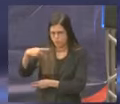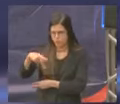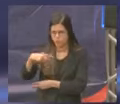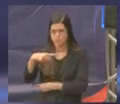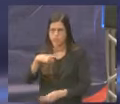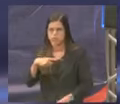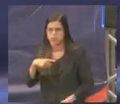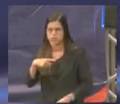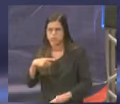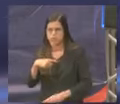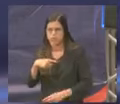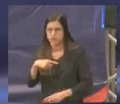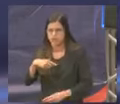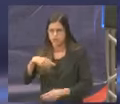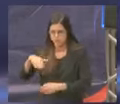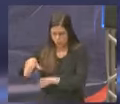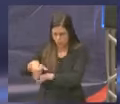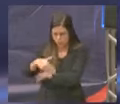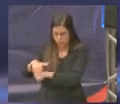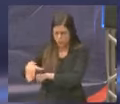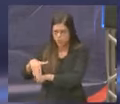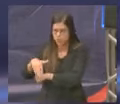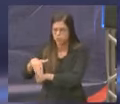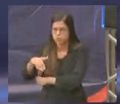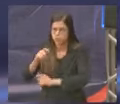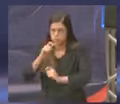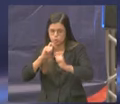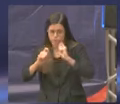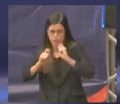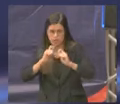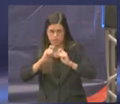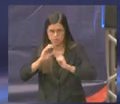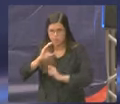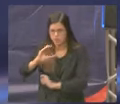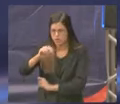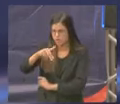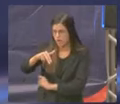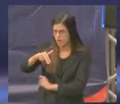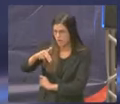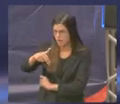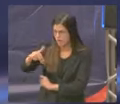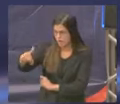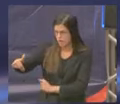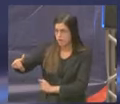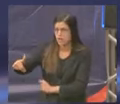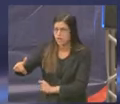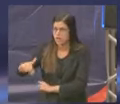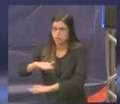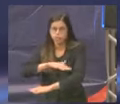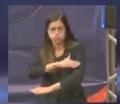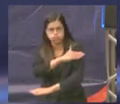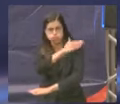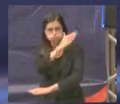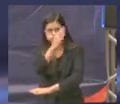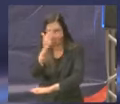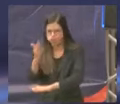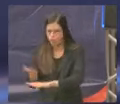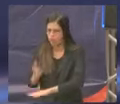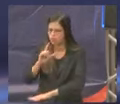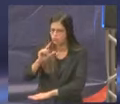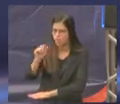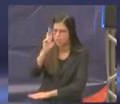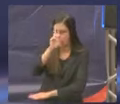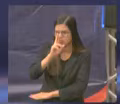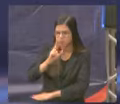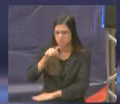uma passarela. Um jornalista da CNN, outro dia, ficou ali o dia inteiro. Eu saí para almoçar, o camarada